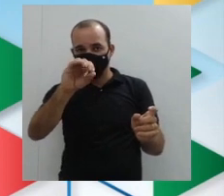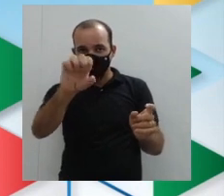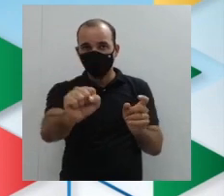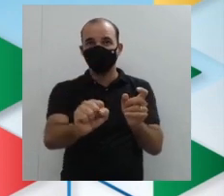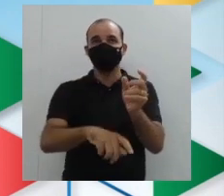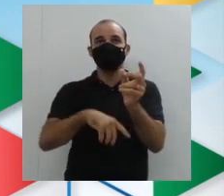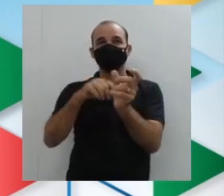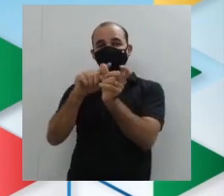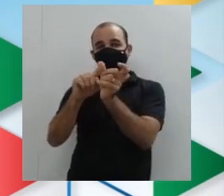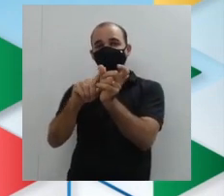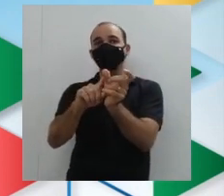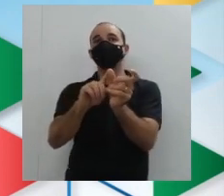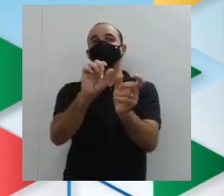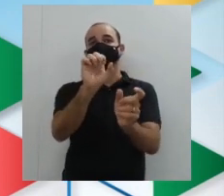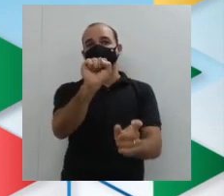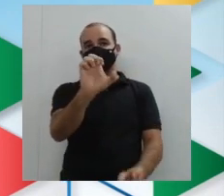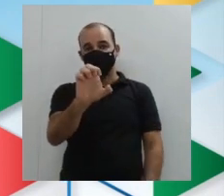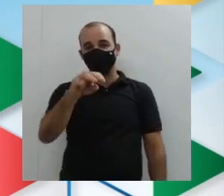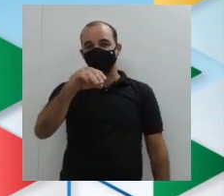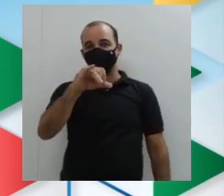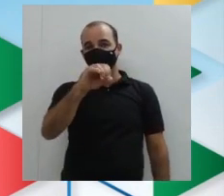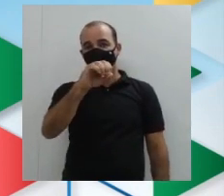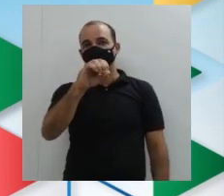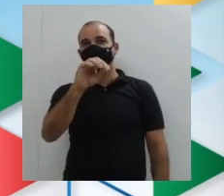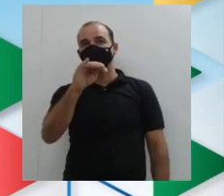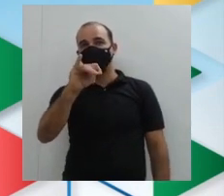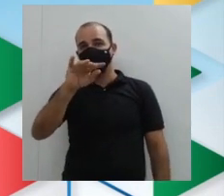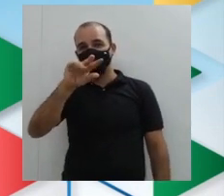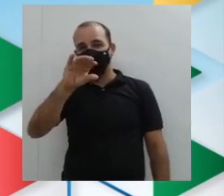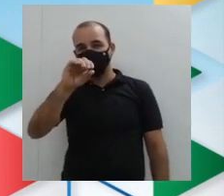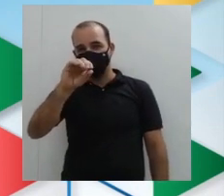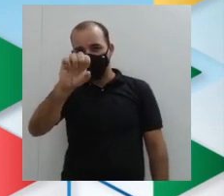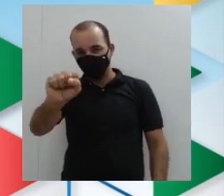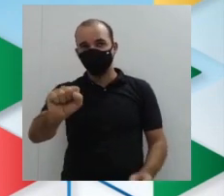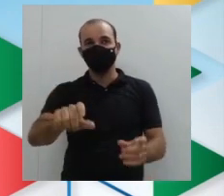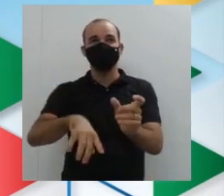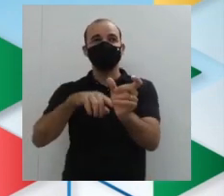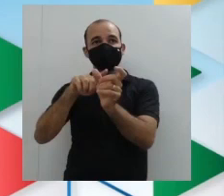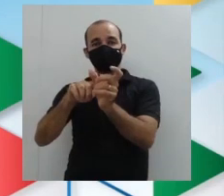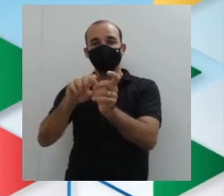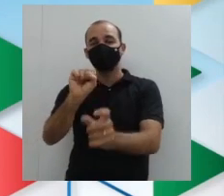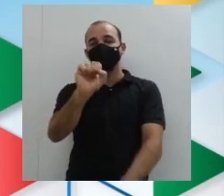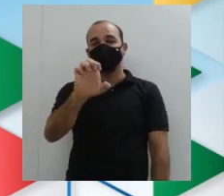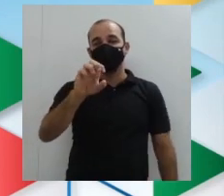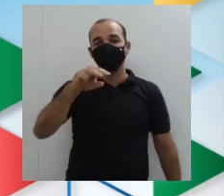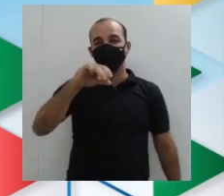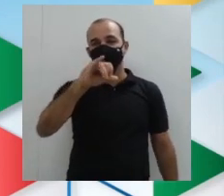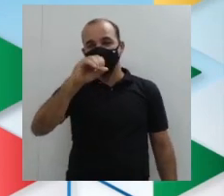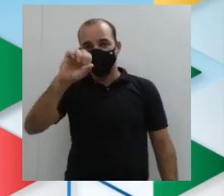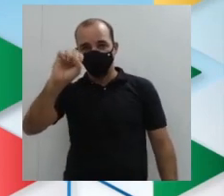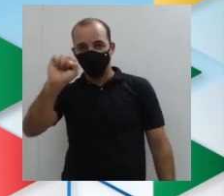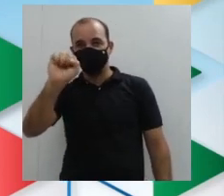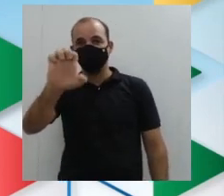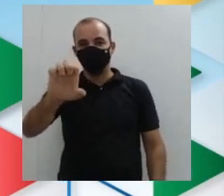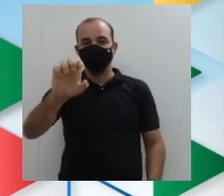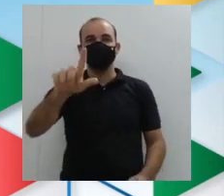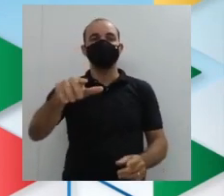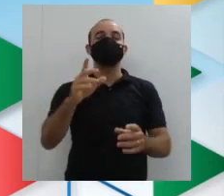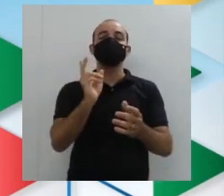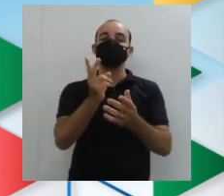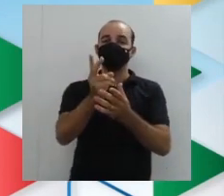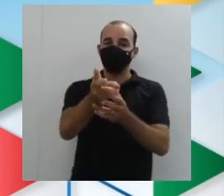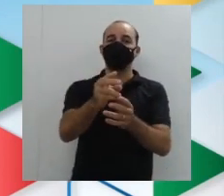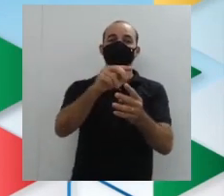textos jornalísticos. Lembrando sempre que as nossas aulas, nós procuramos o